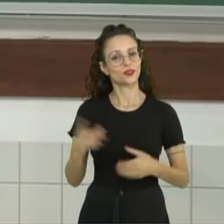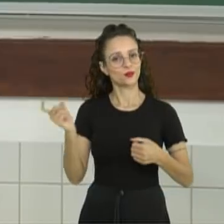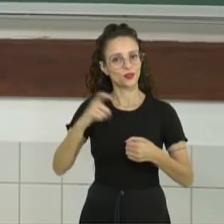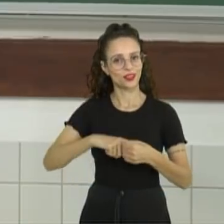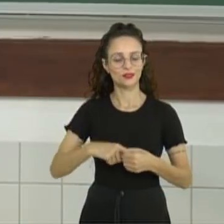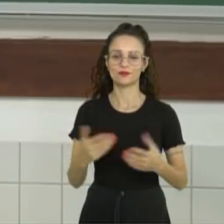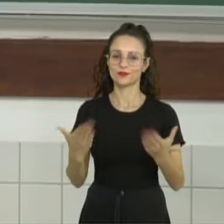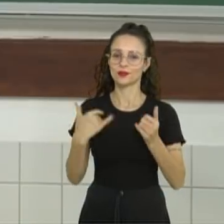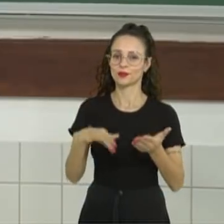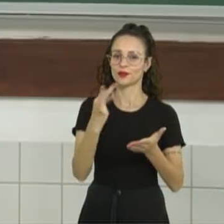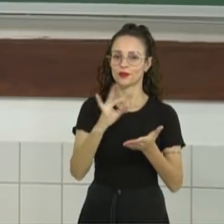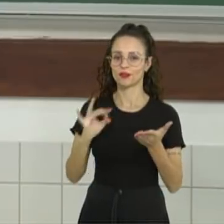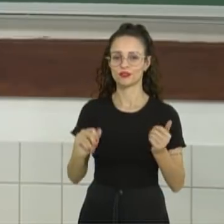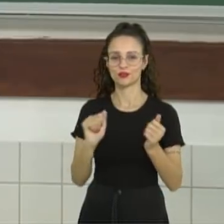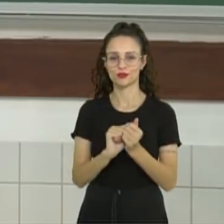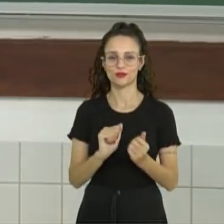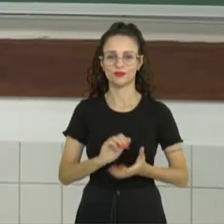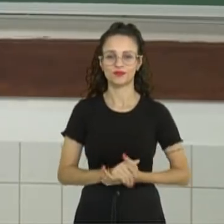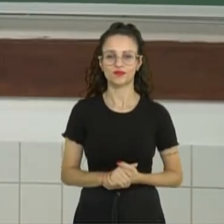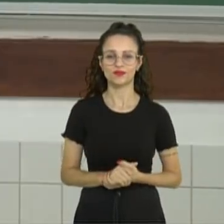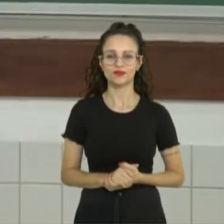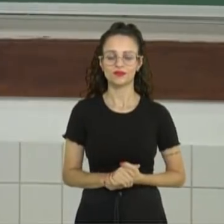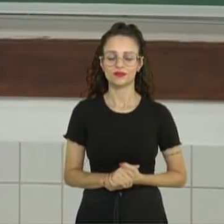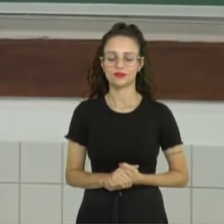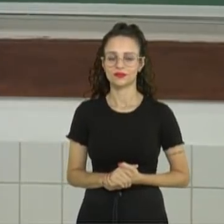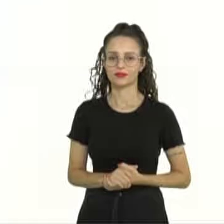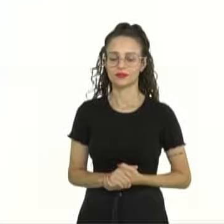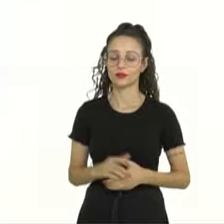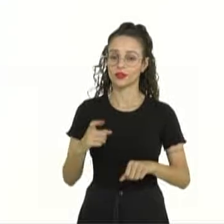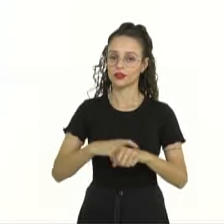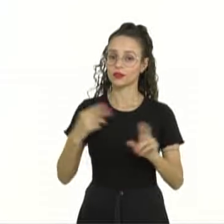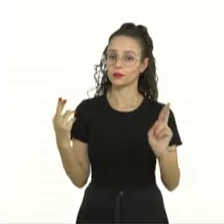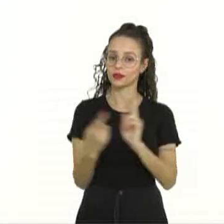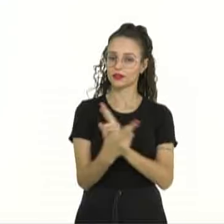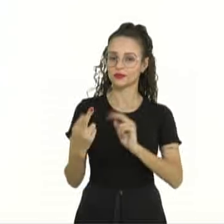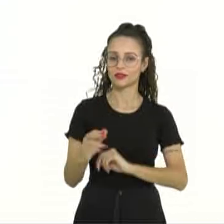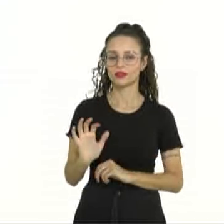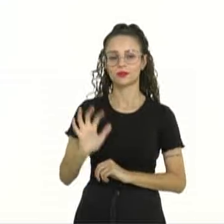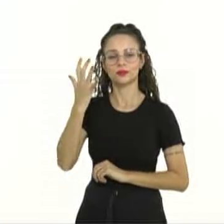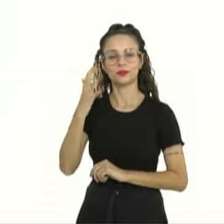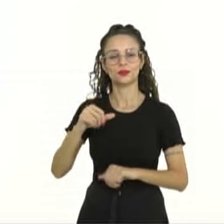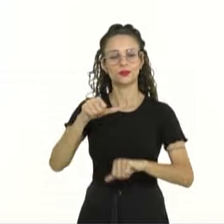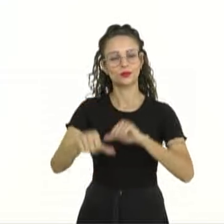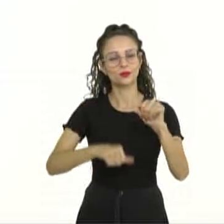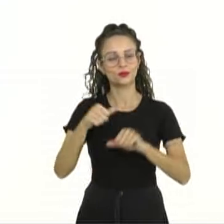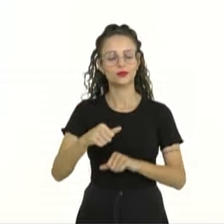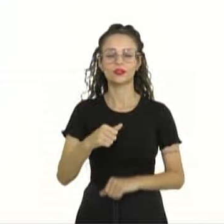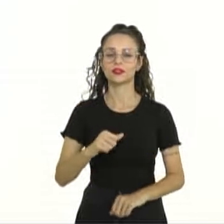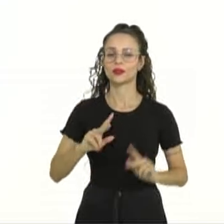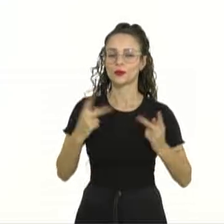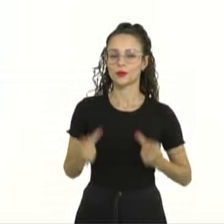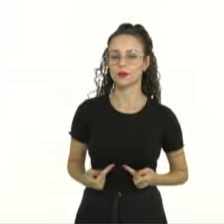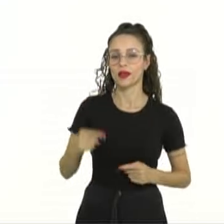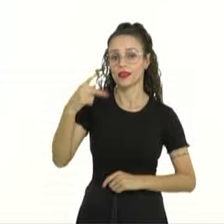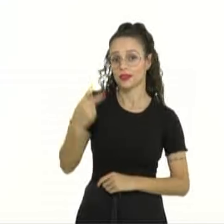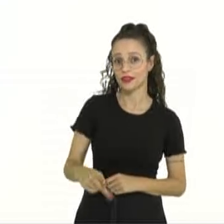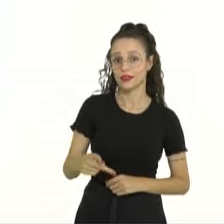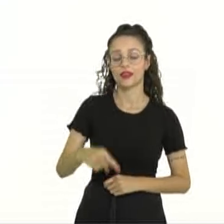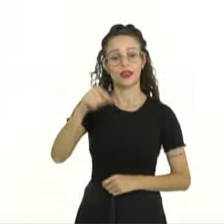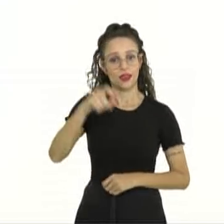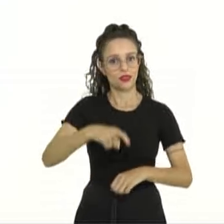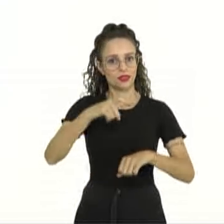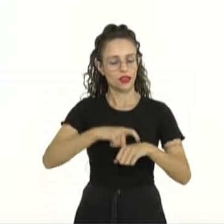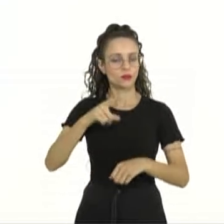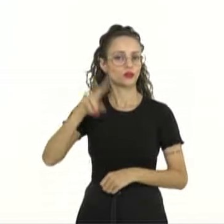Voltei. Vamos corrigir juntos essa? Tempo relacionado às mudanças e permanências na trajetória dos seres humanos na Terra, é chamado de tempo histórico.